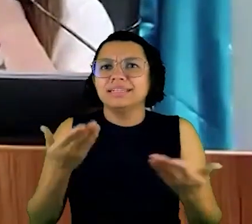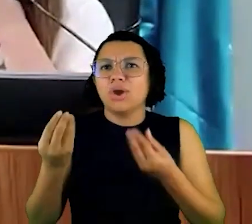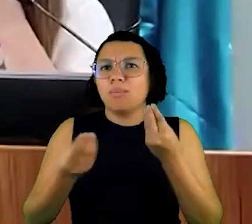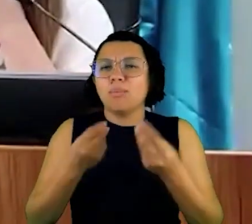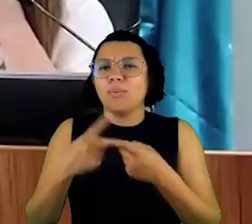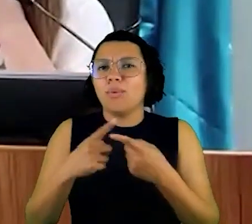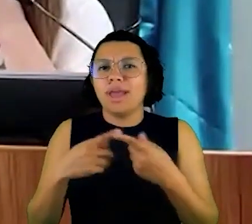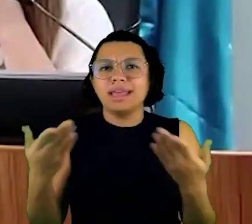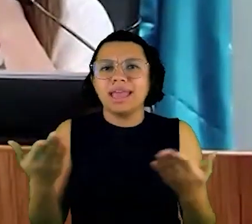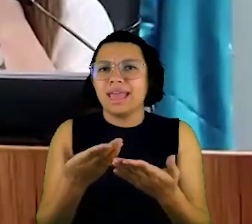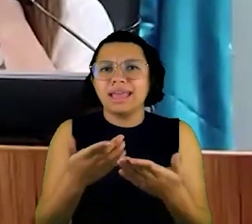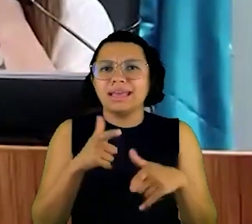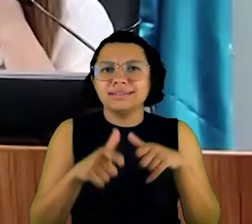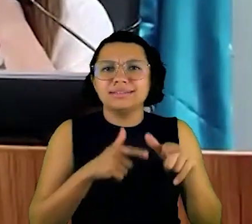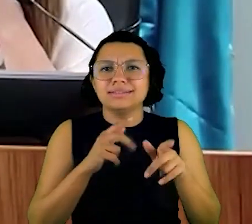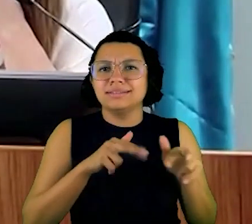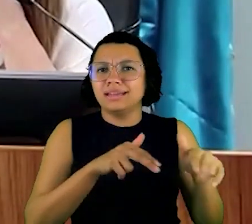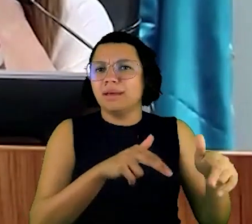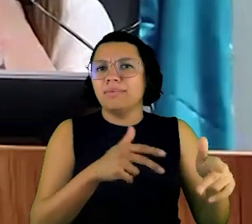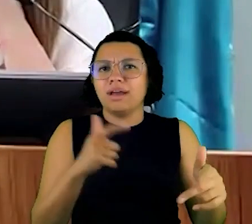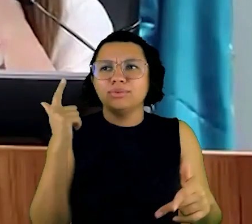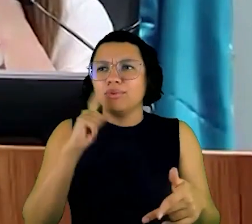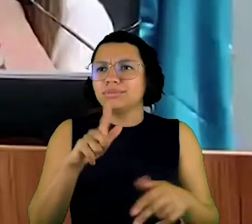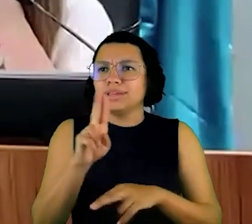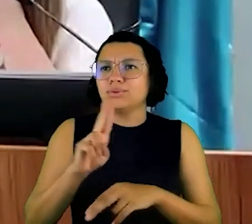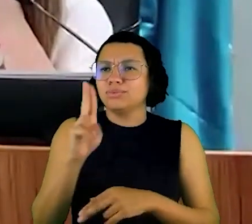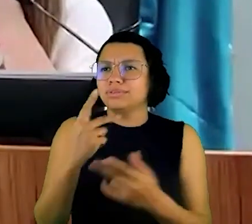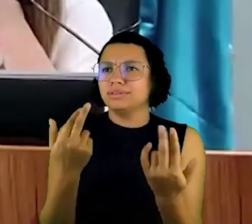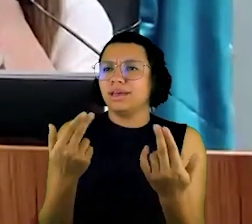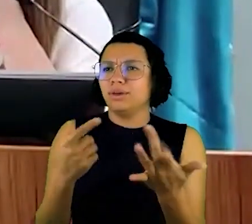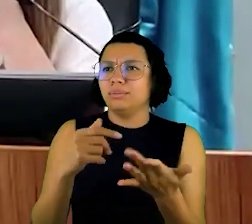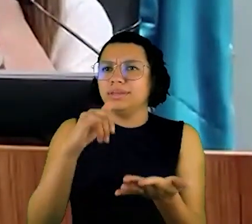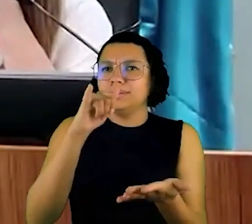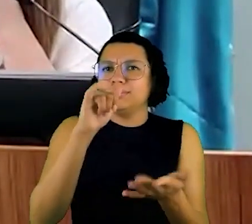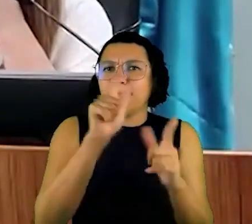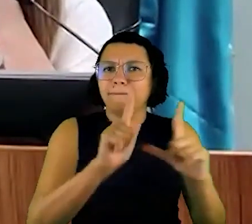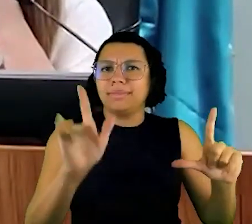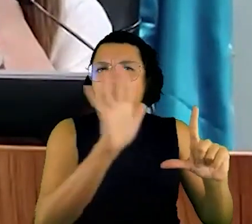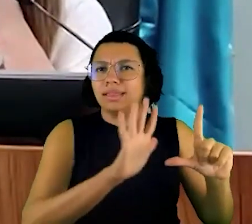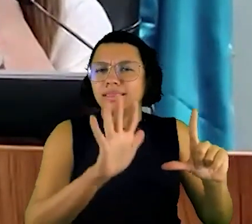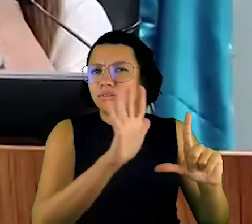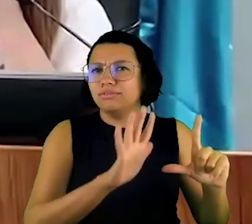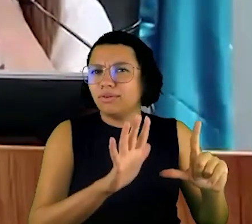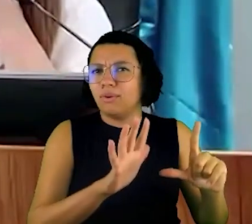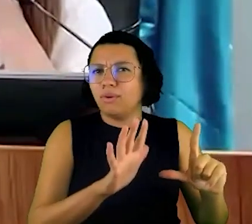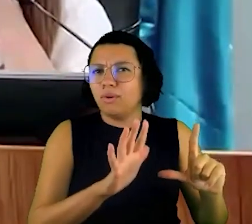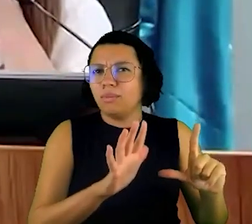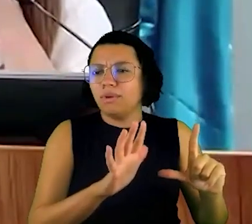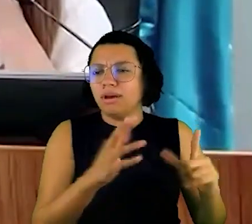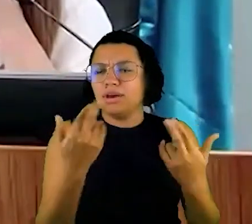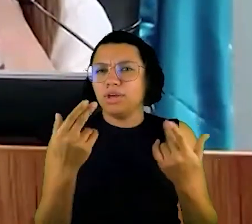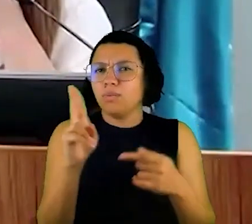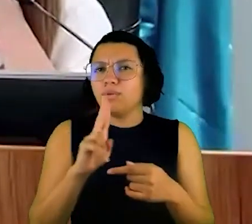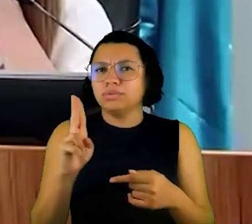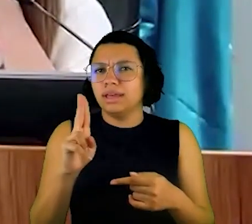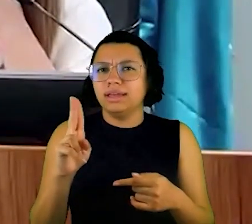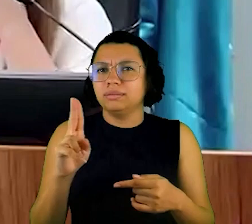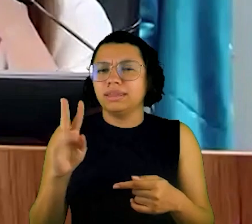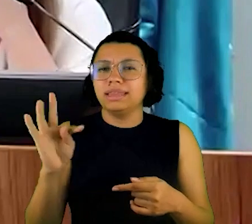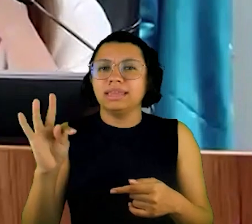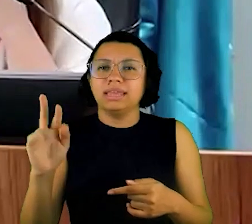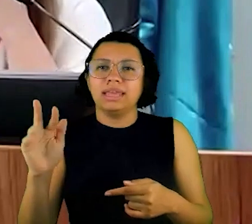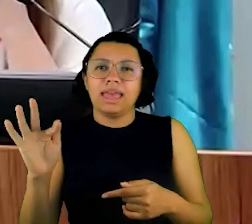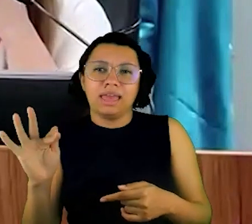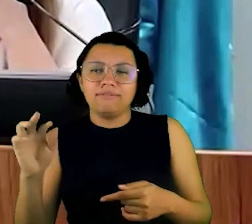se servem da mesma plataforma tecnológica que é utilizada pela PFN, mas o fato é que está